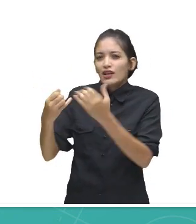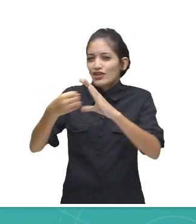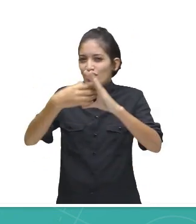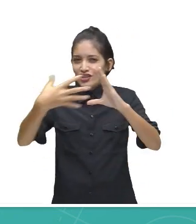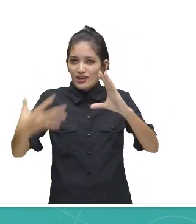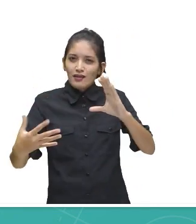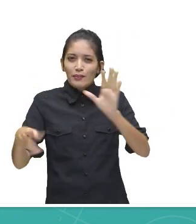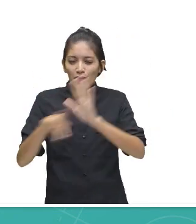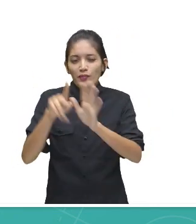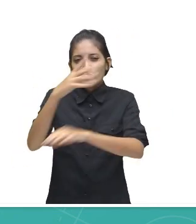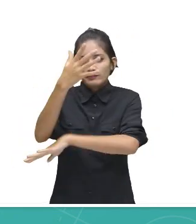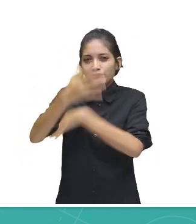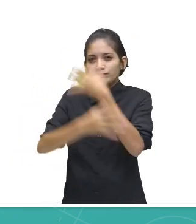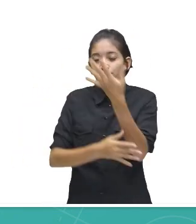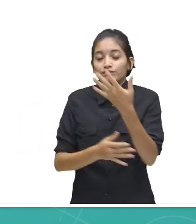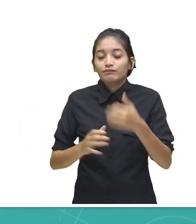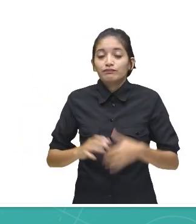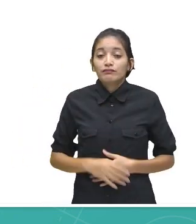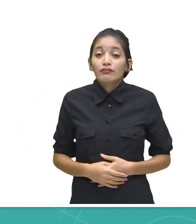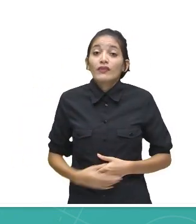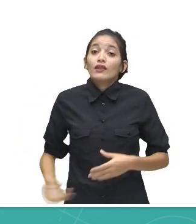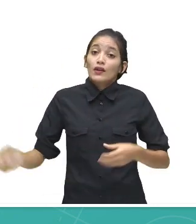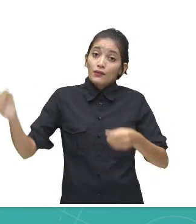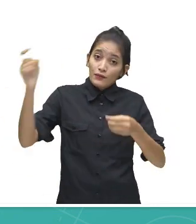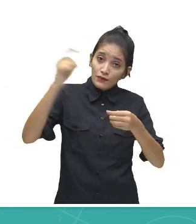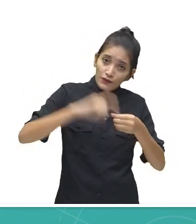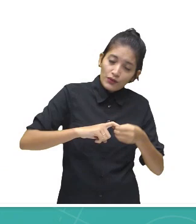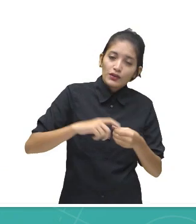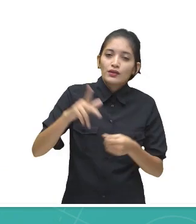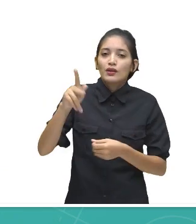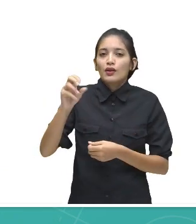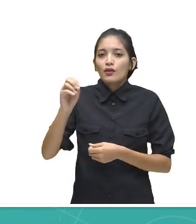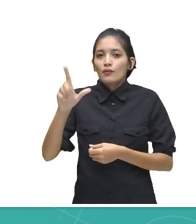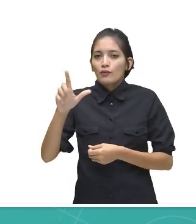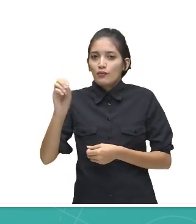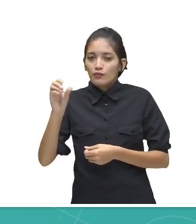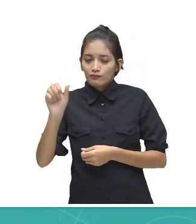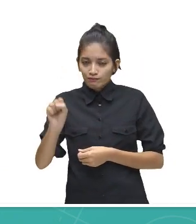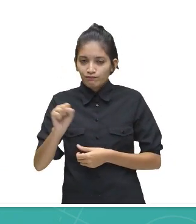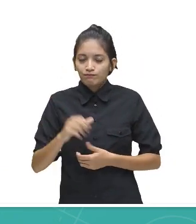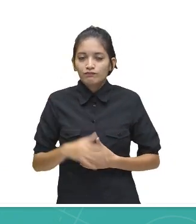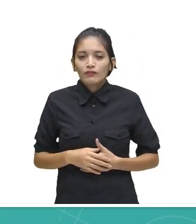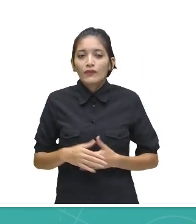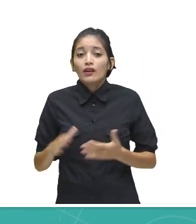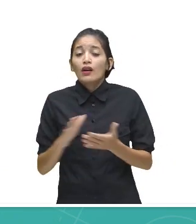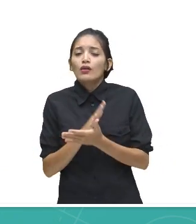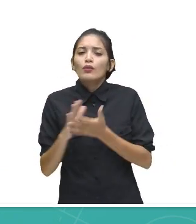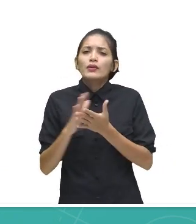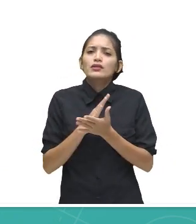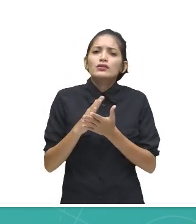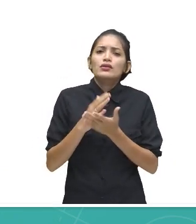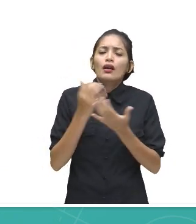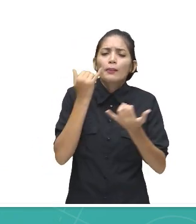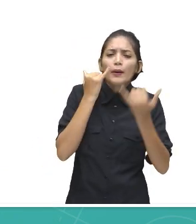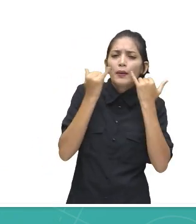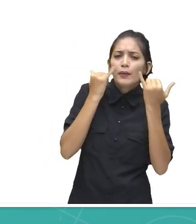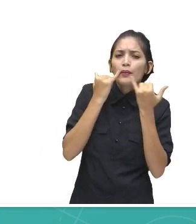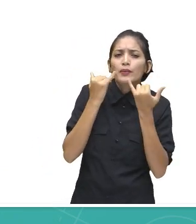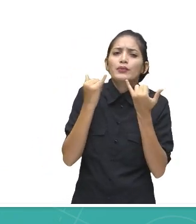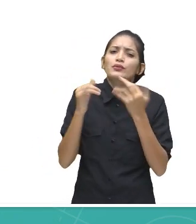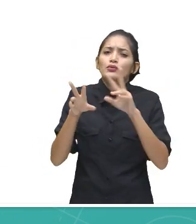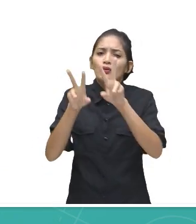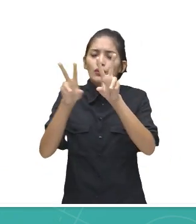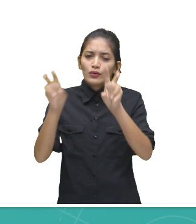da natureza. Voltando para os polos do planeta, na próxima tela a gente vai ver aí, né, mais algumas informações com relação à